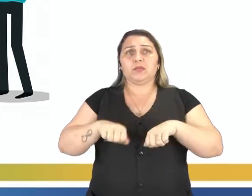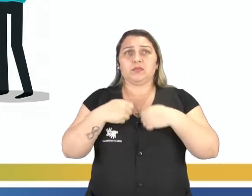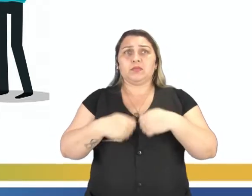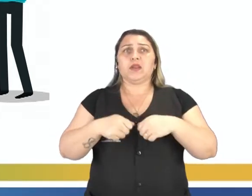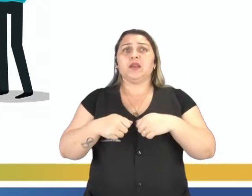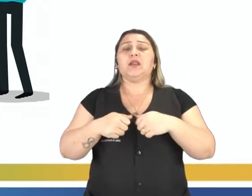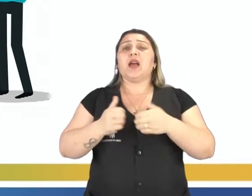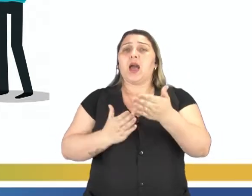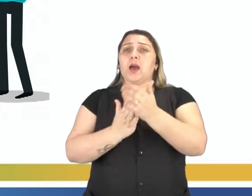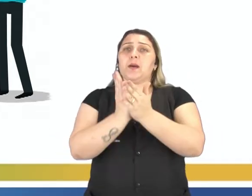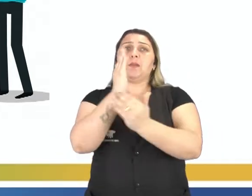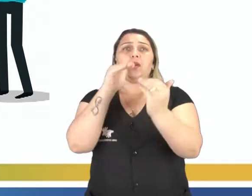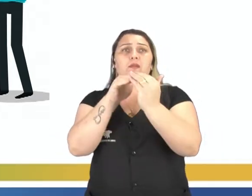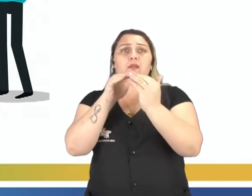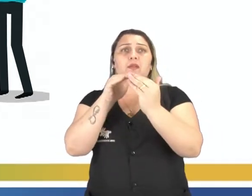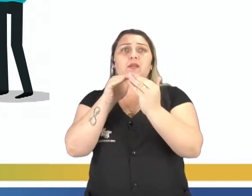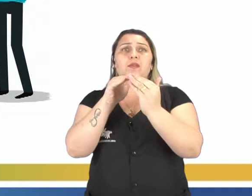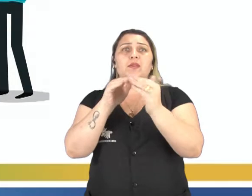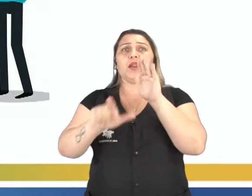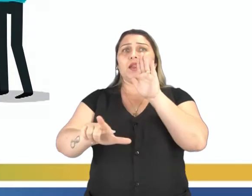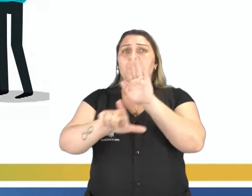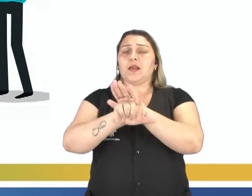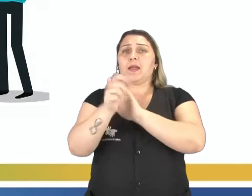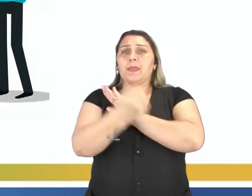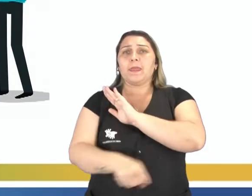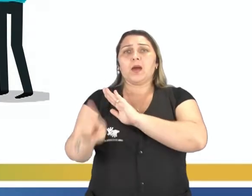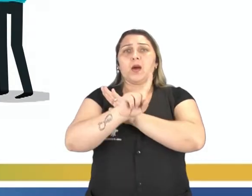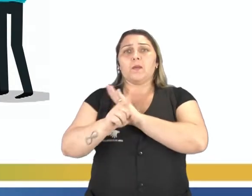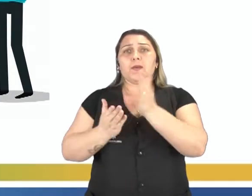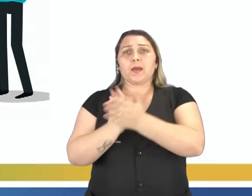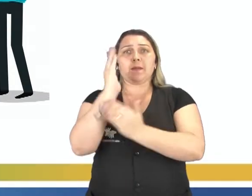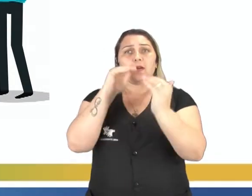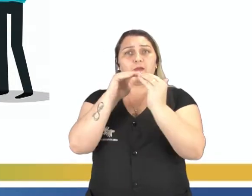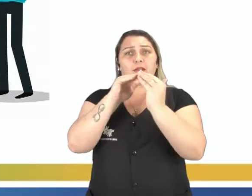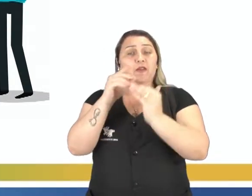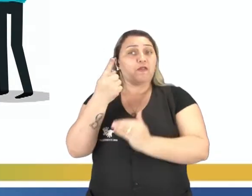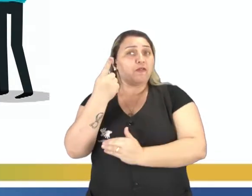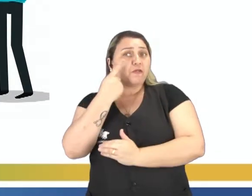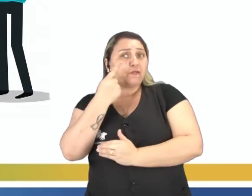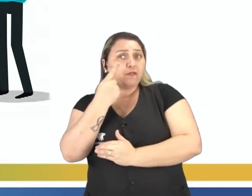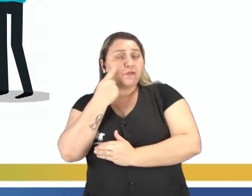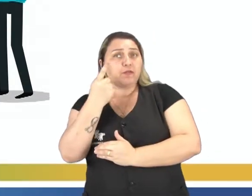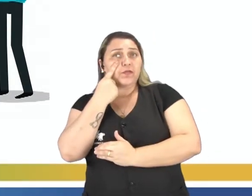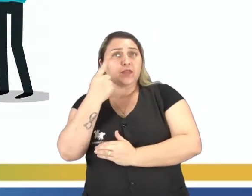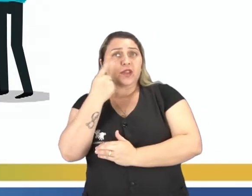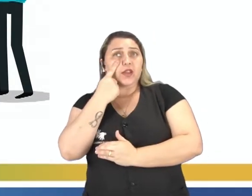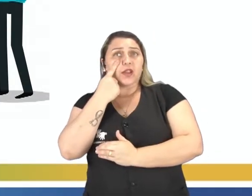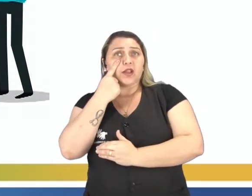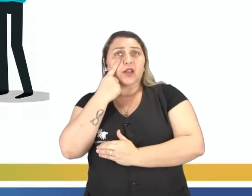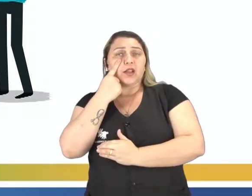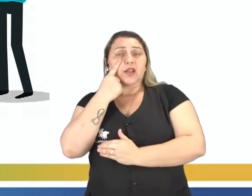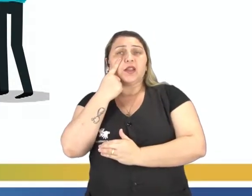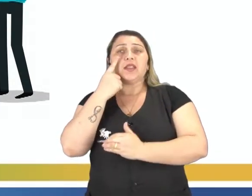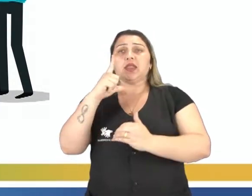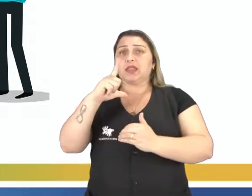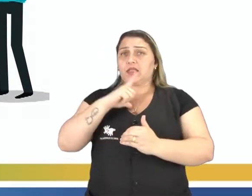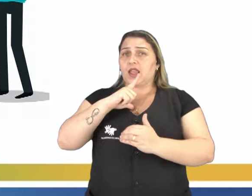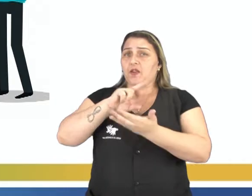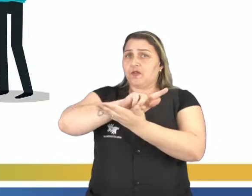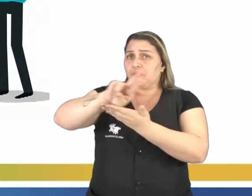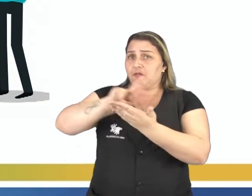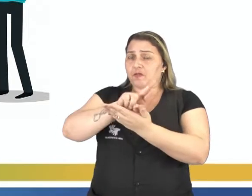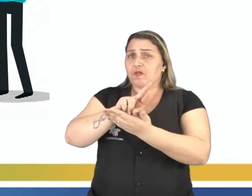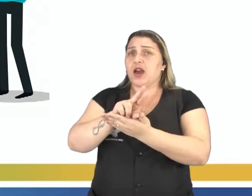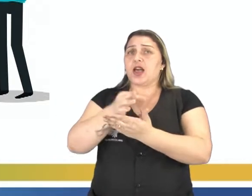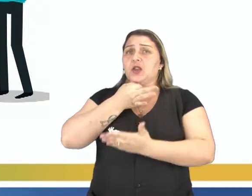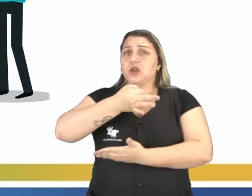deveria ser aprovada. A legalização do aborto não deveria ser aprovada. Observe que nesse tópico